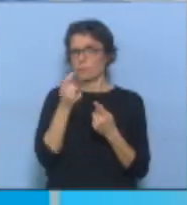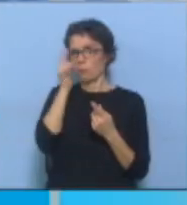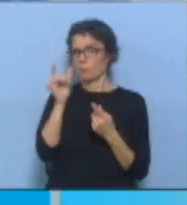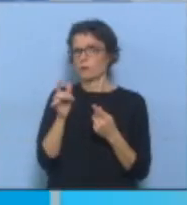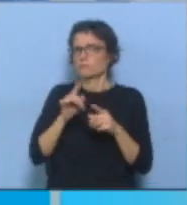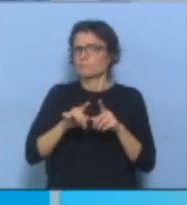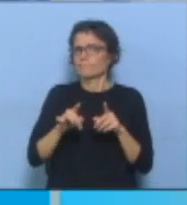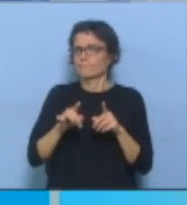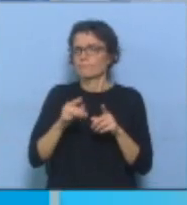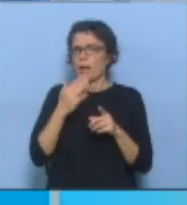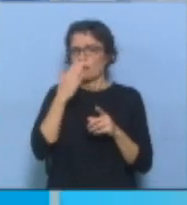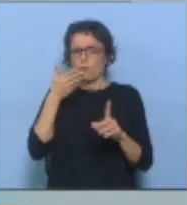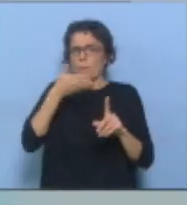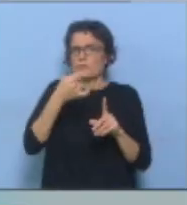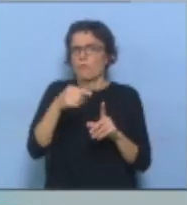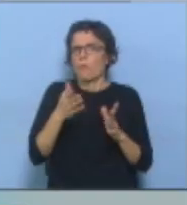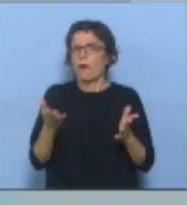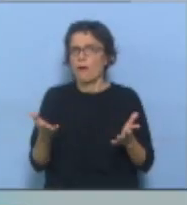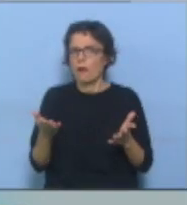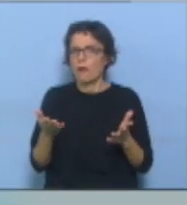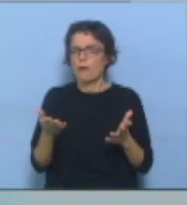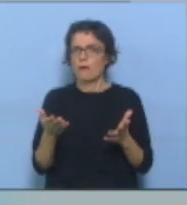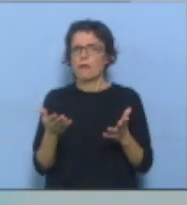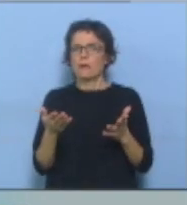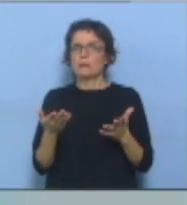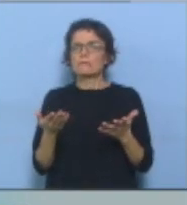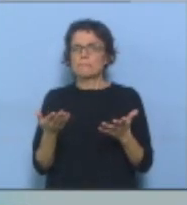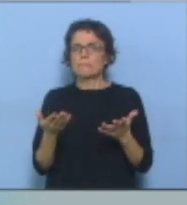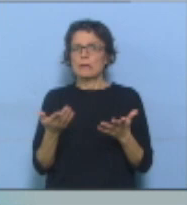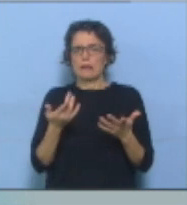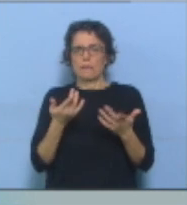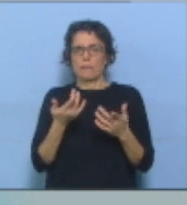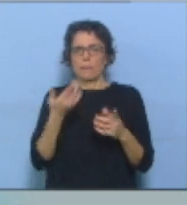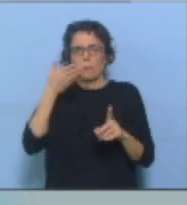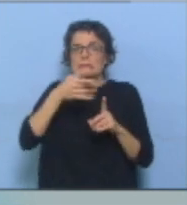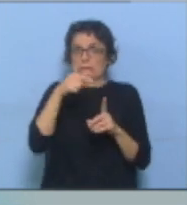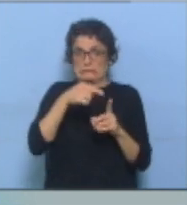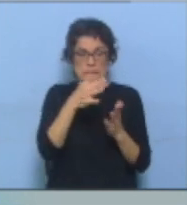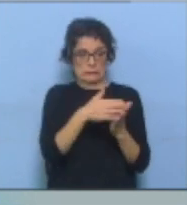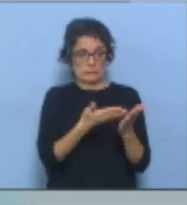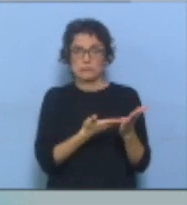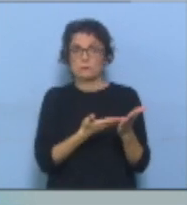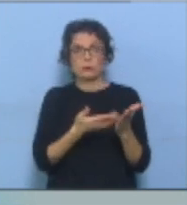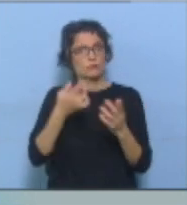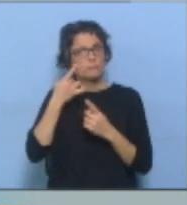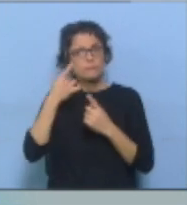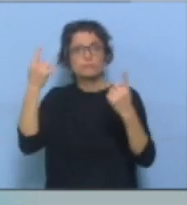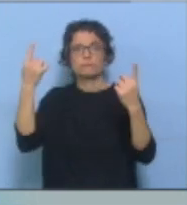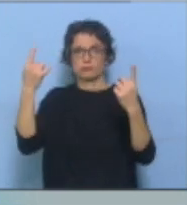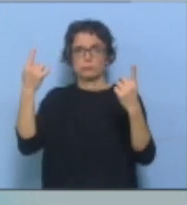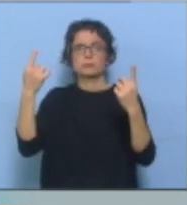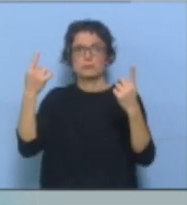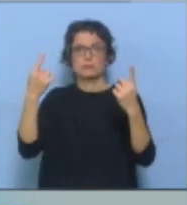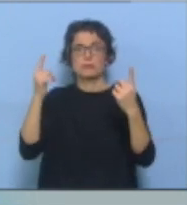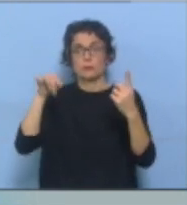um mandato, tem uma missão, ela é revelada diante de todos neste episódio e a partir daí apresentam esta vida